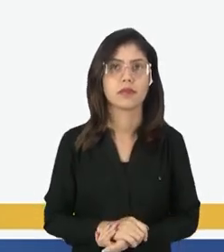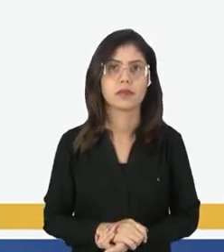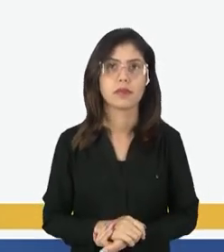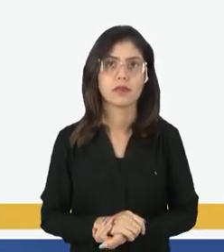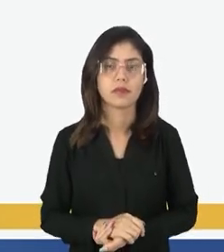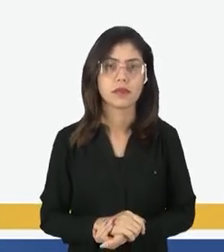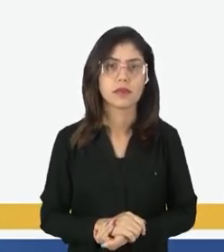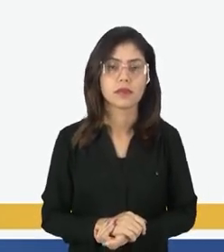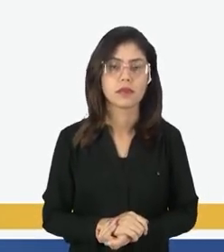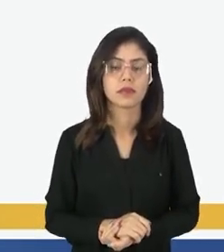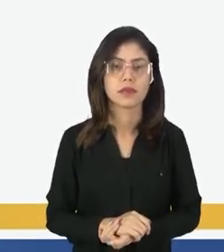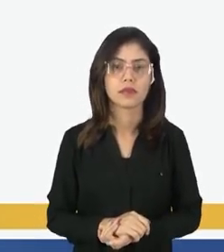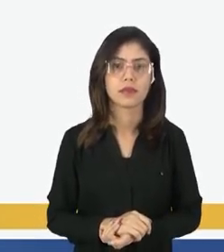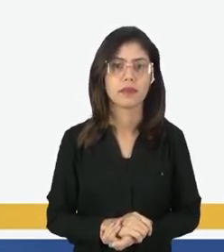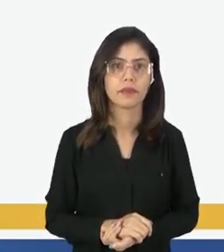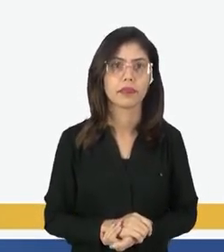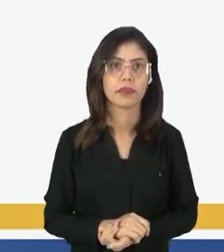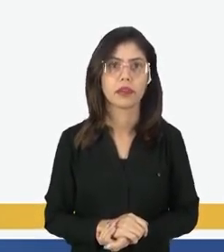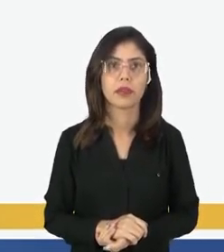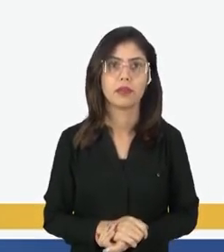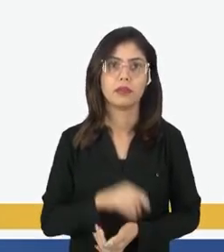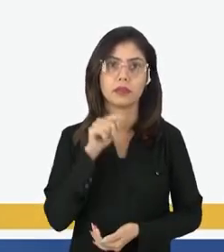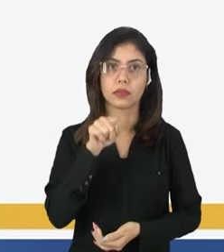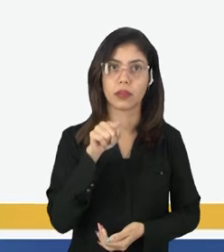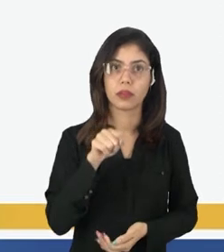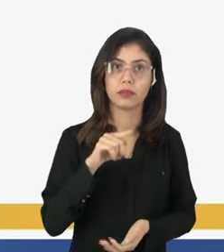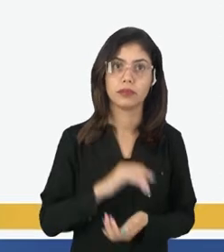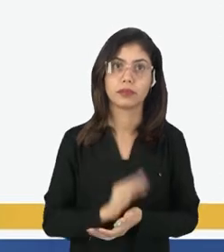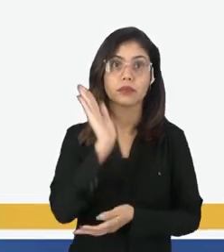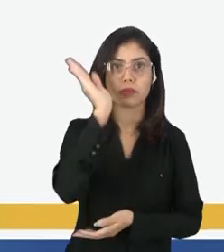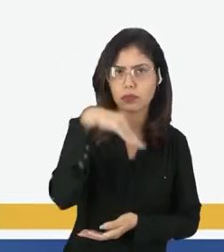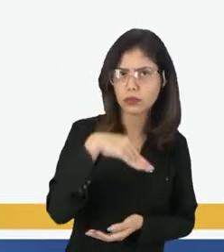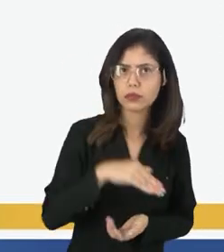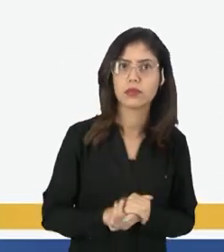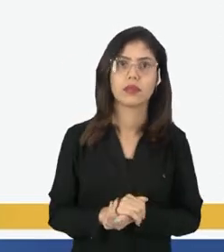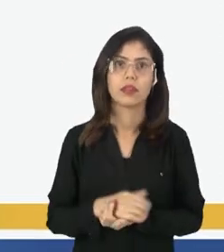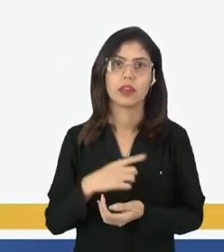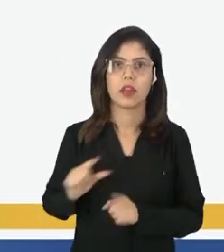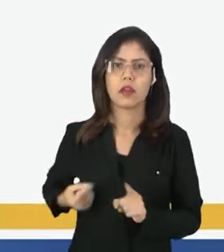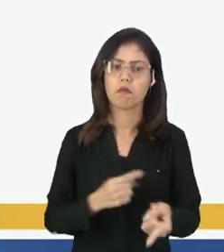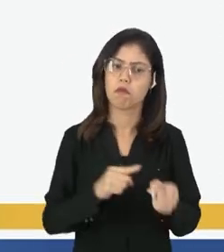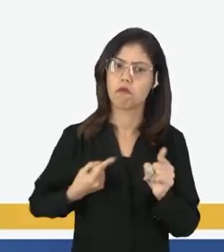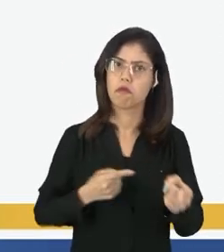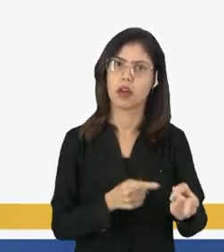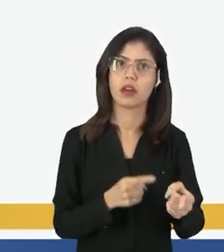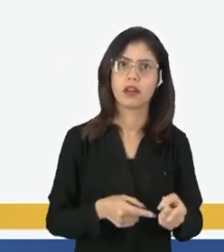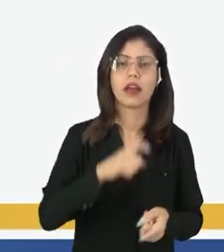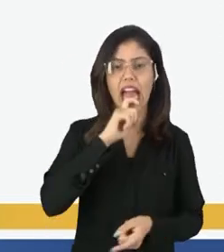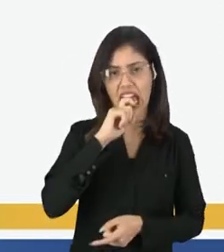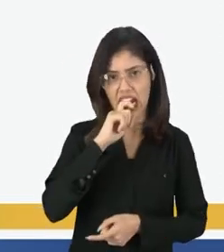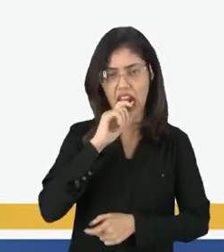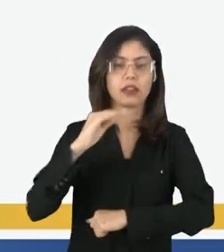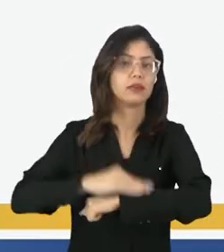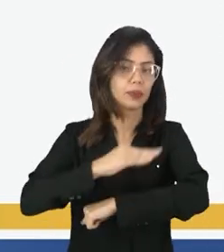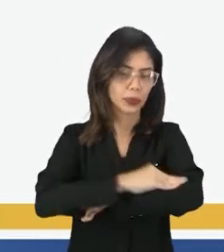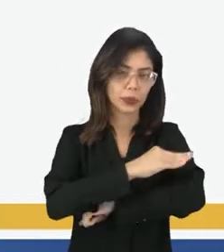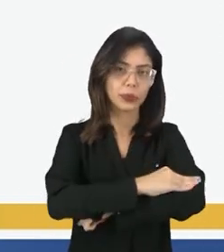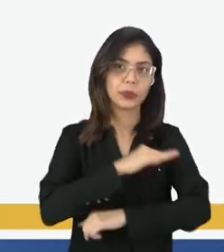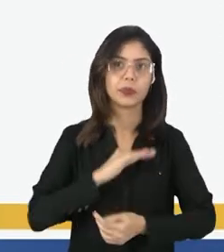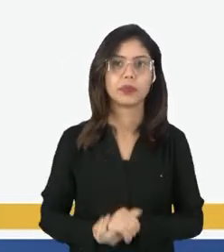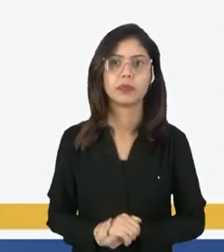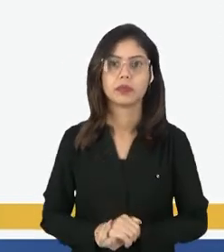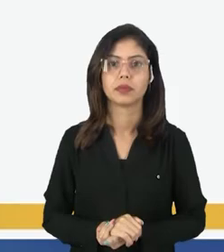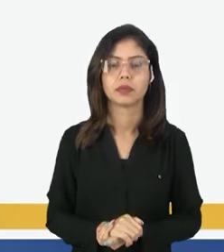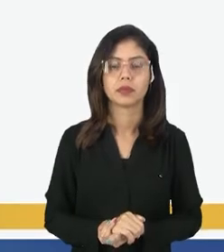trecho né que nós revisamos aí ó ela se revela maldosa que ela queria provocar inveja no sábado